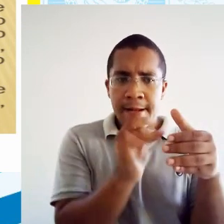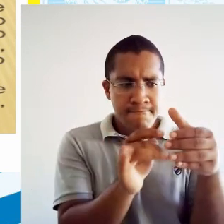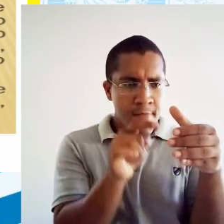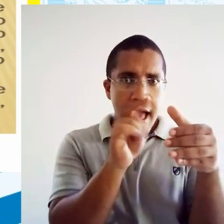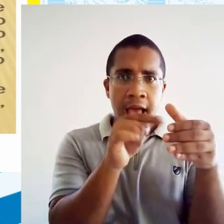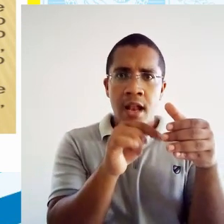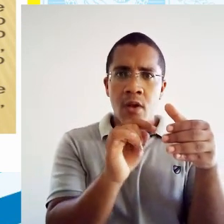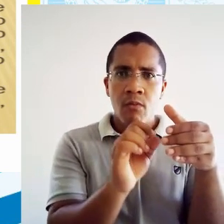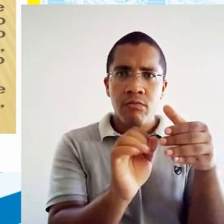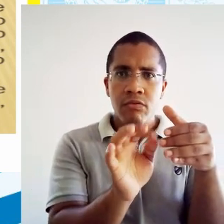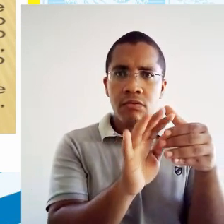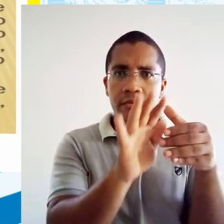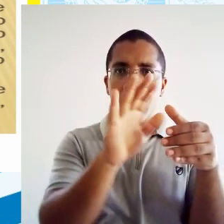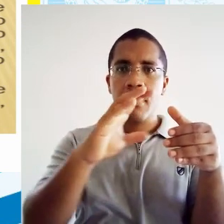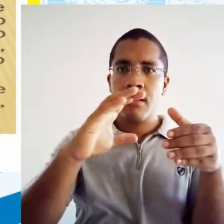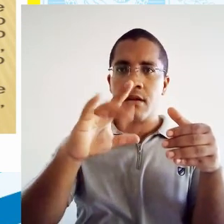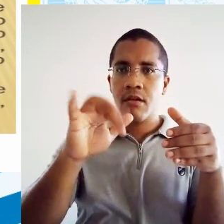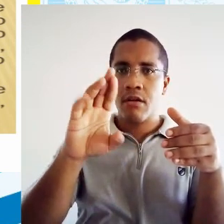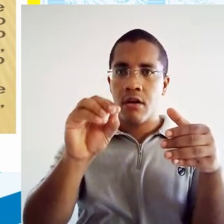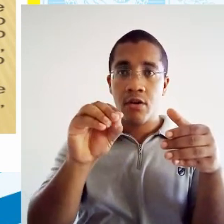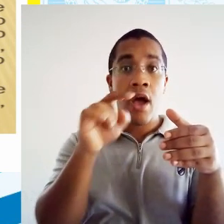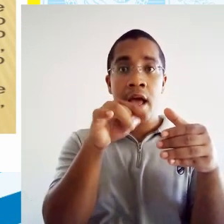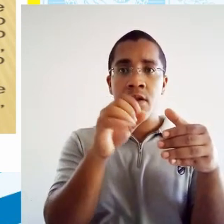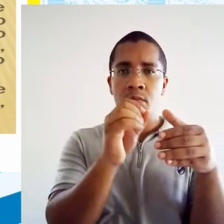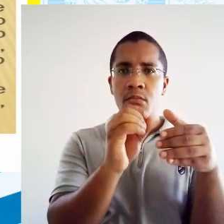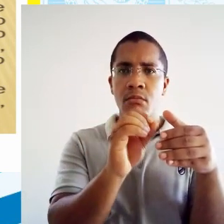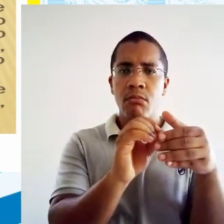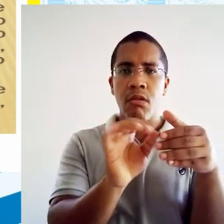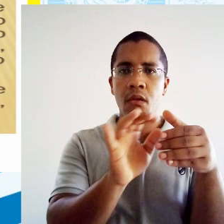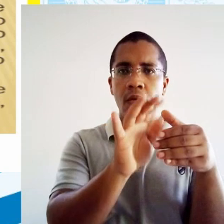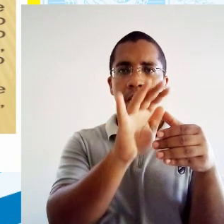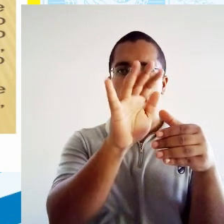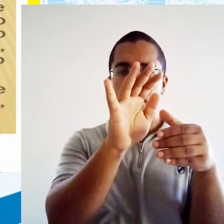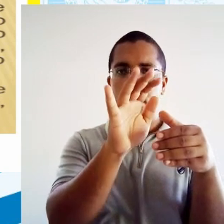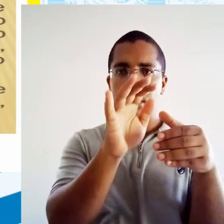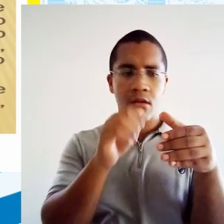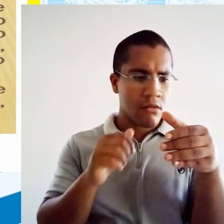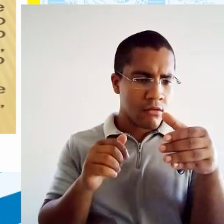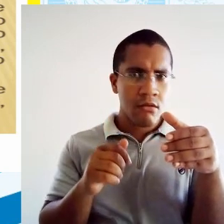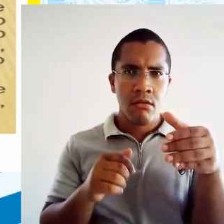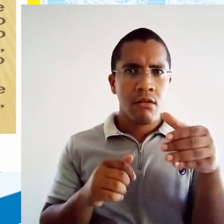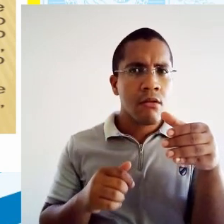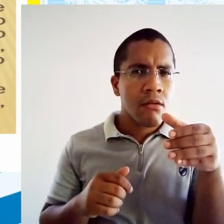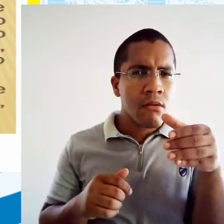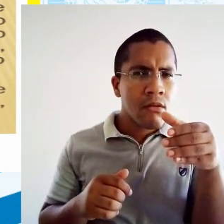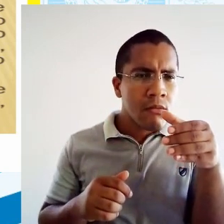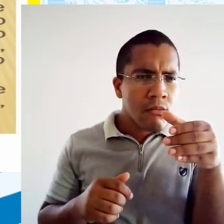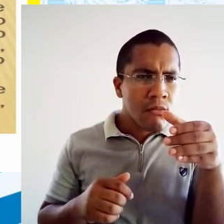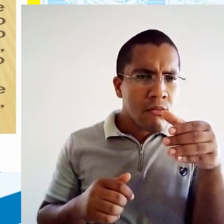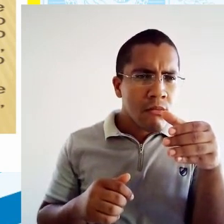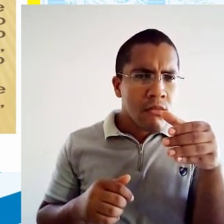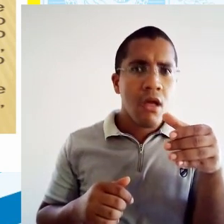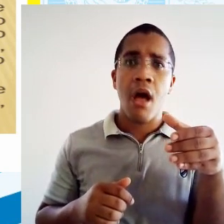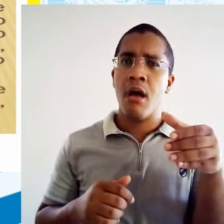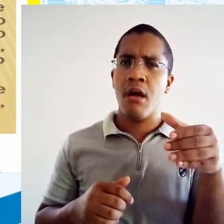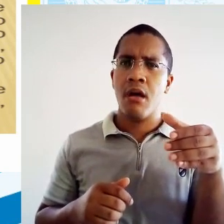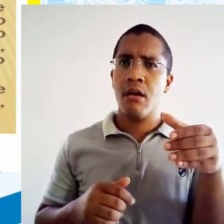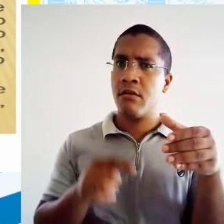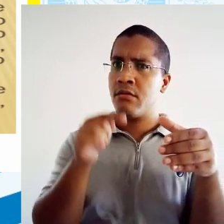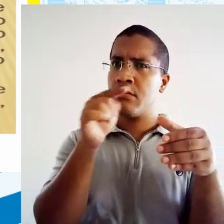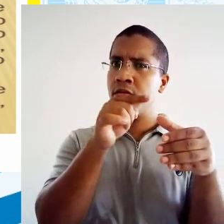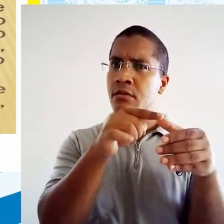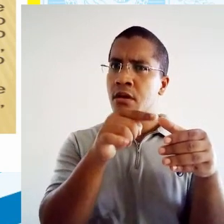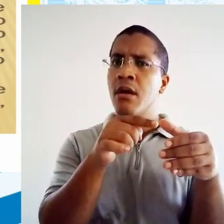ele libera o cloro, né? Essa ação que pode ser observada devido a um cheiro característico